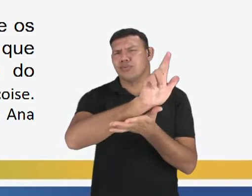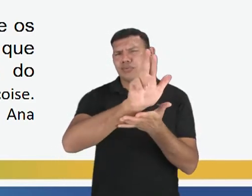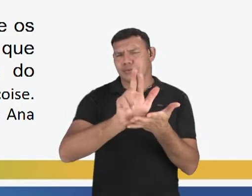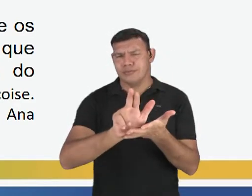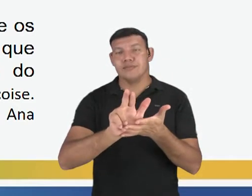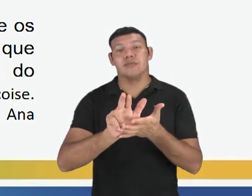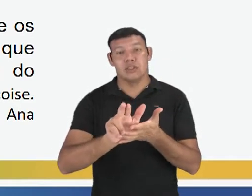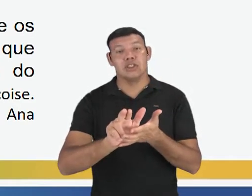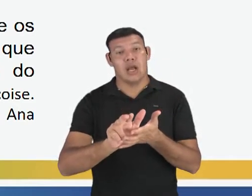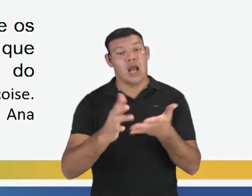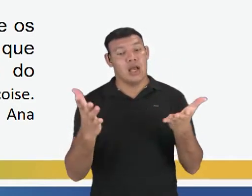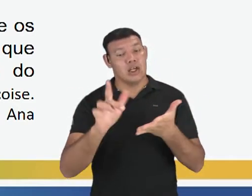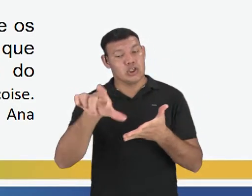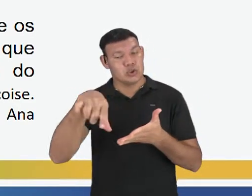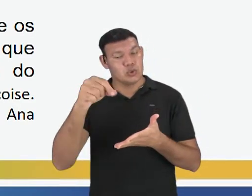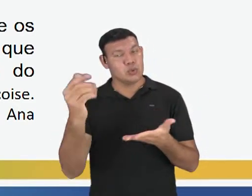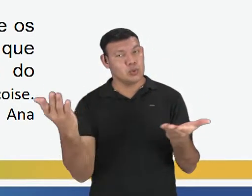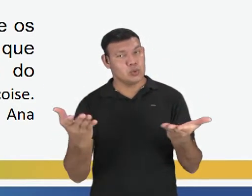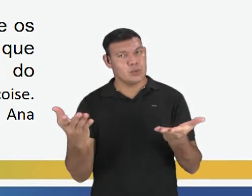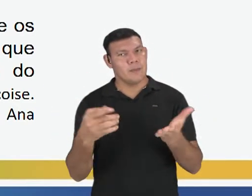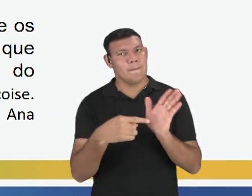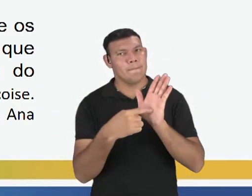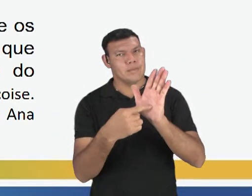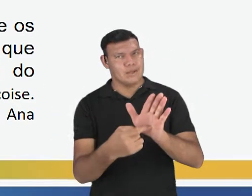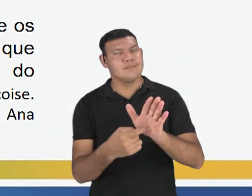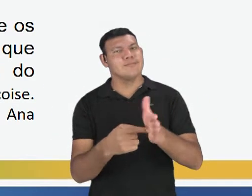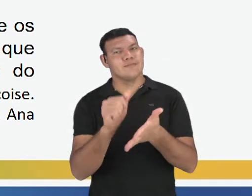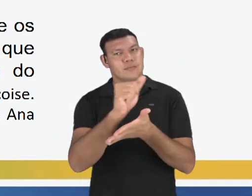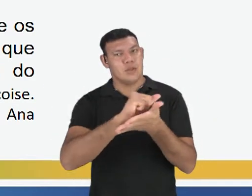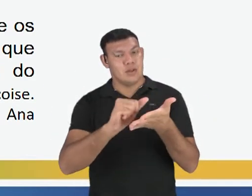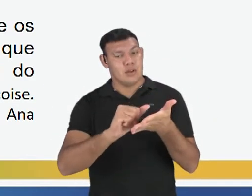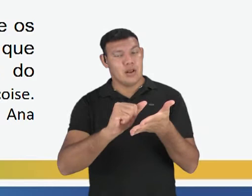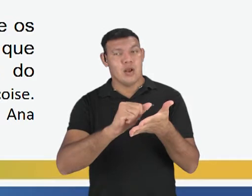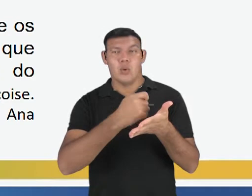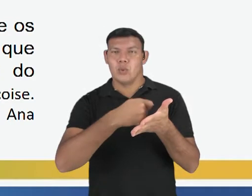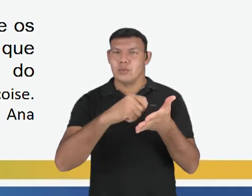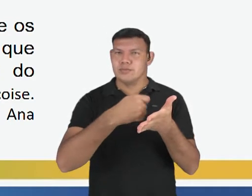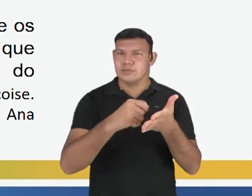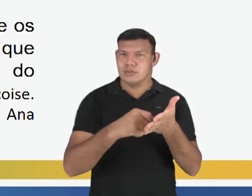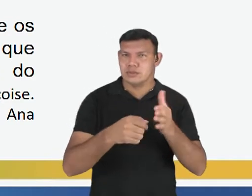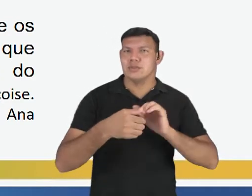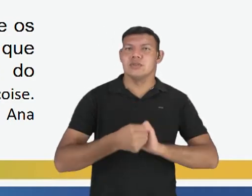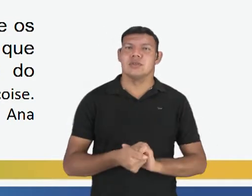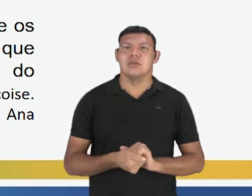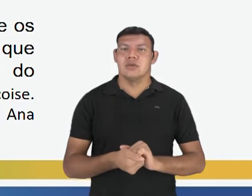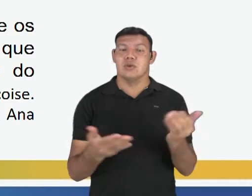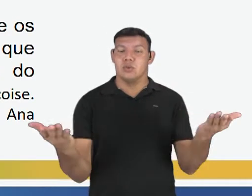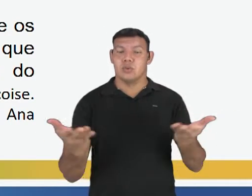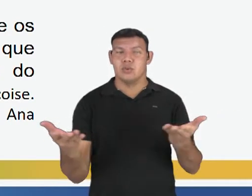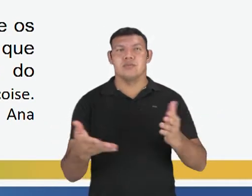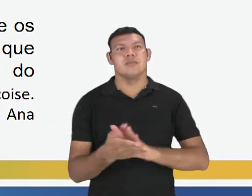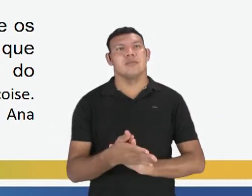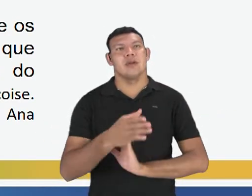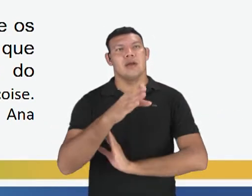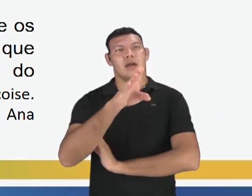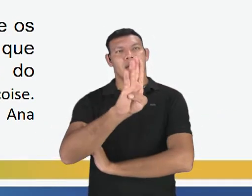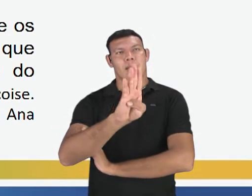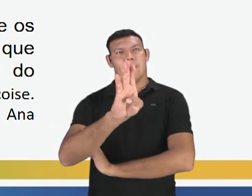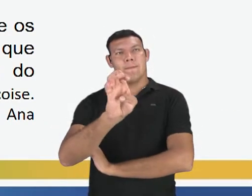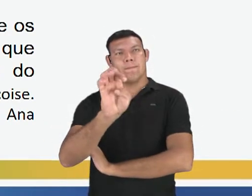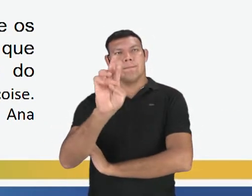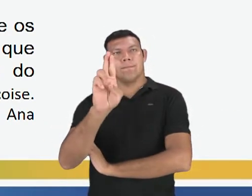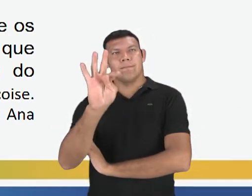usar esse, que ele é muito importante porque é um autor contemporâneo, tá? Bertrand Russell publicou em sua obra Os Problemas